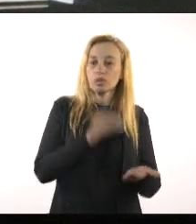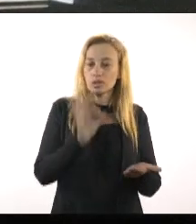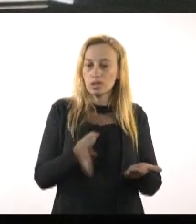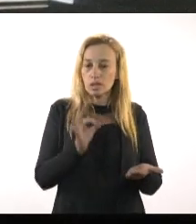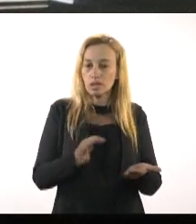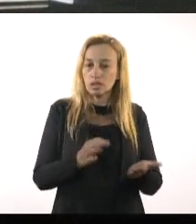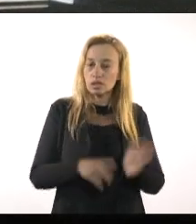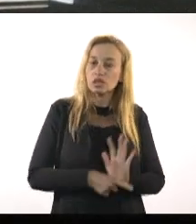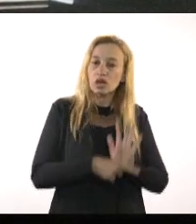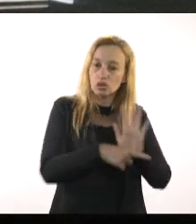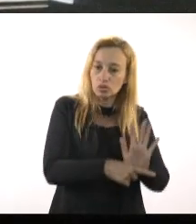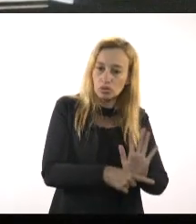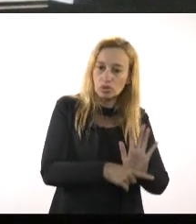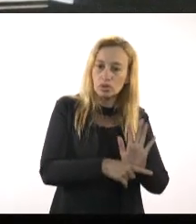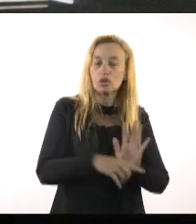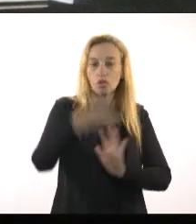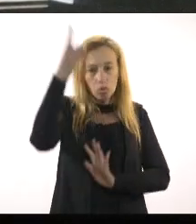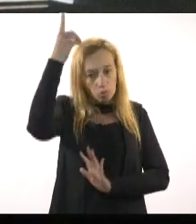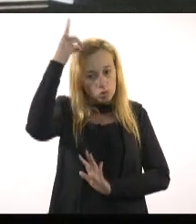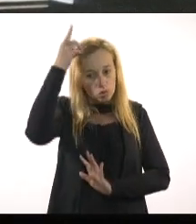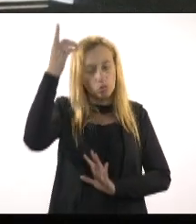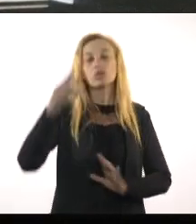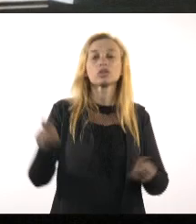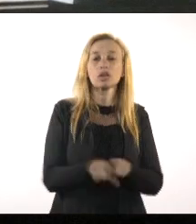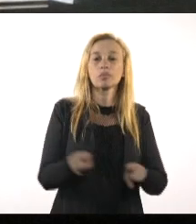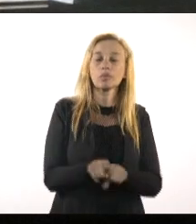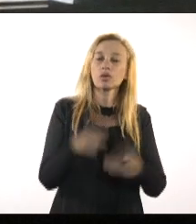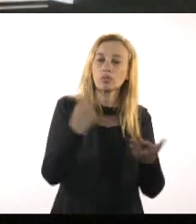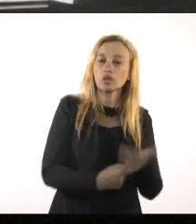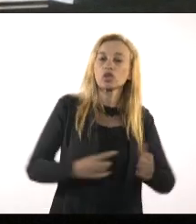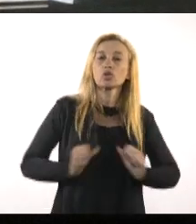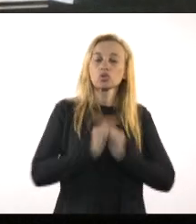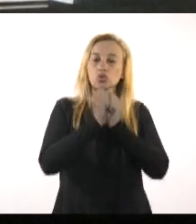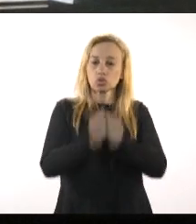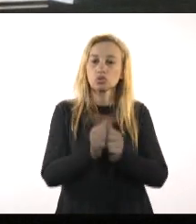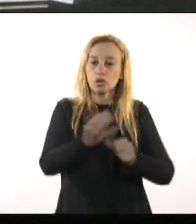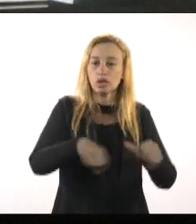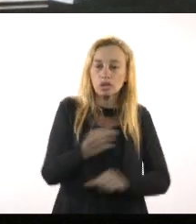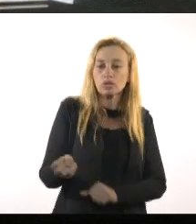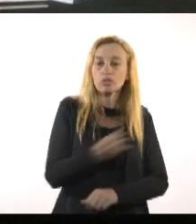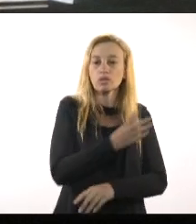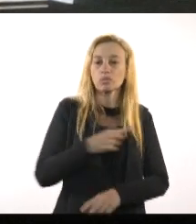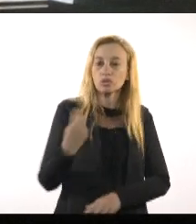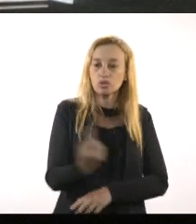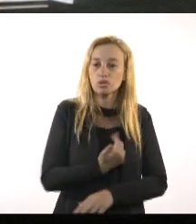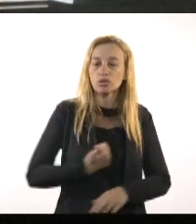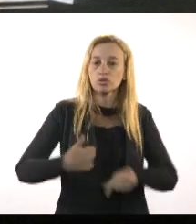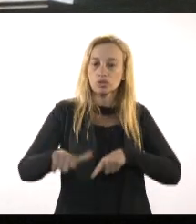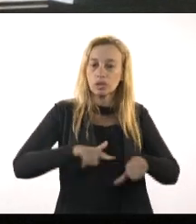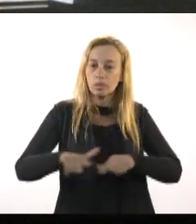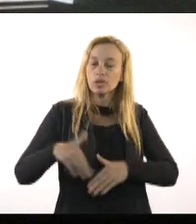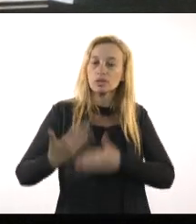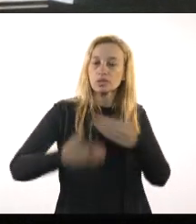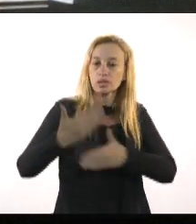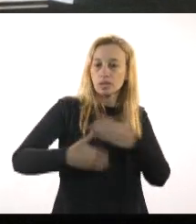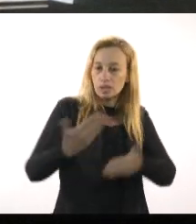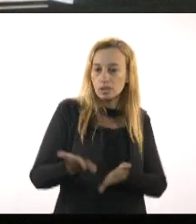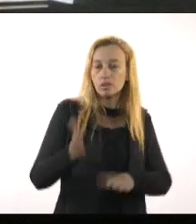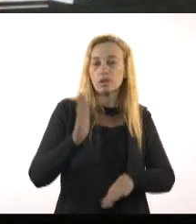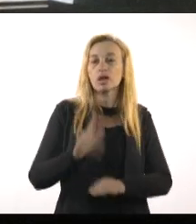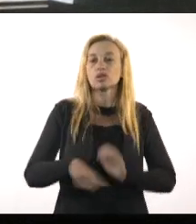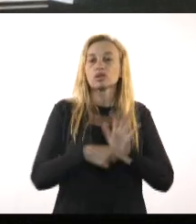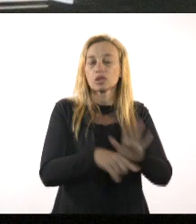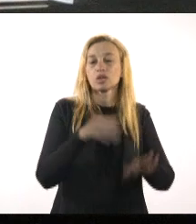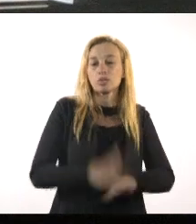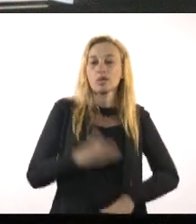exercer a caridade como um dom e compromisso. Juntos, renovamos nossa missão de seguir trabalhando pelos mais pobres e